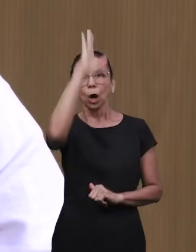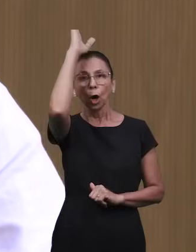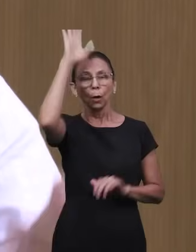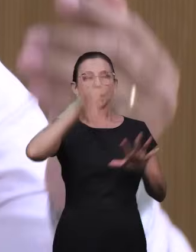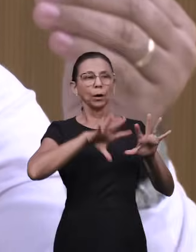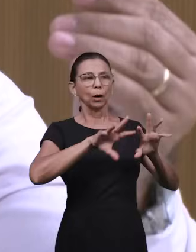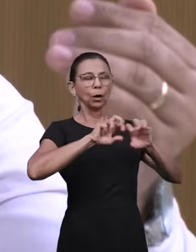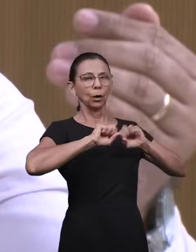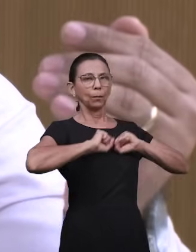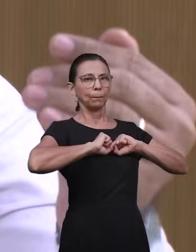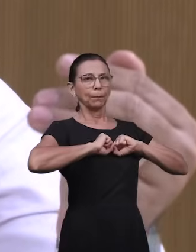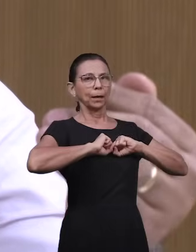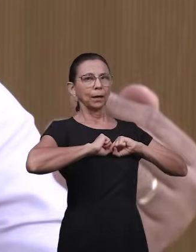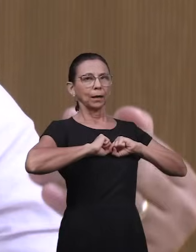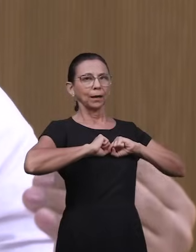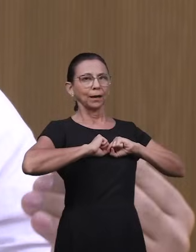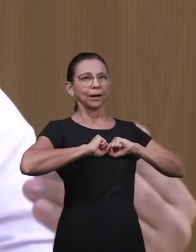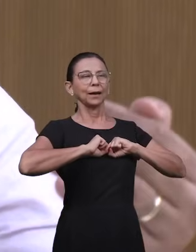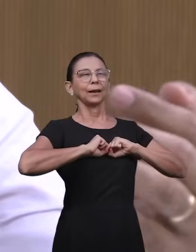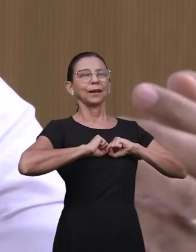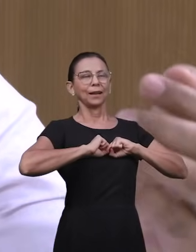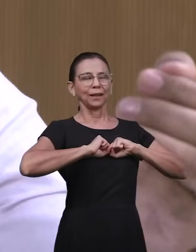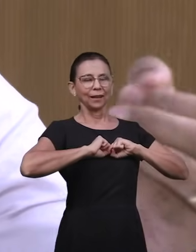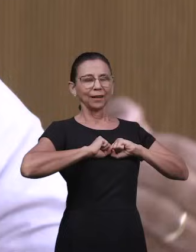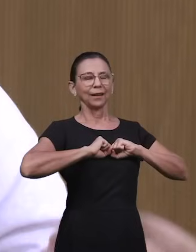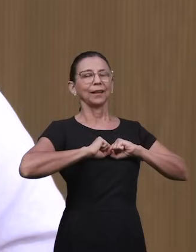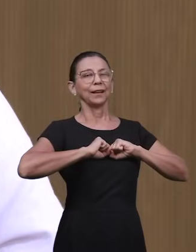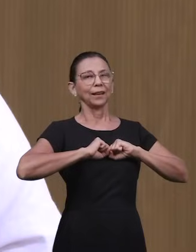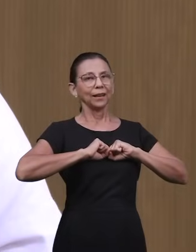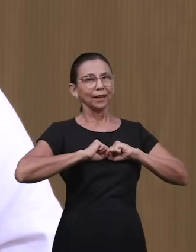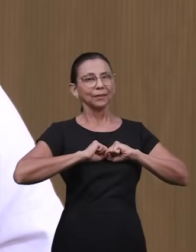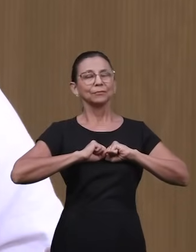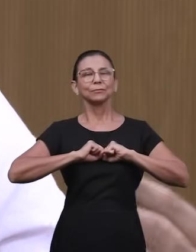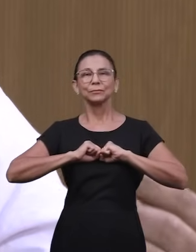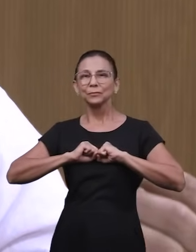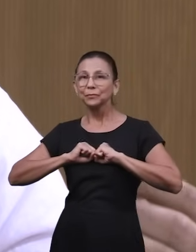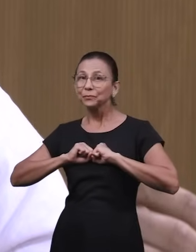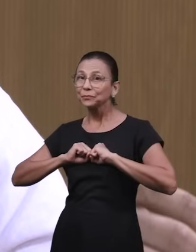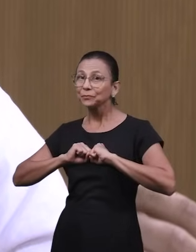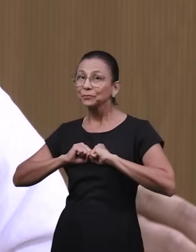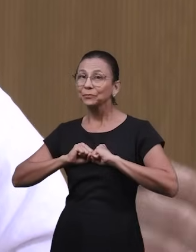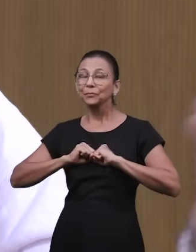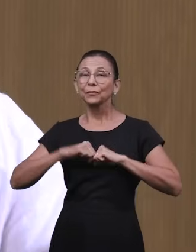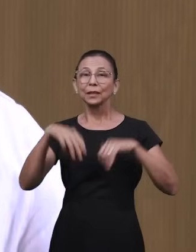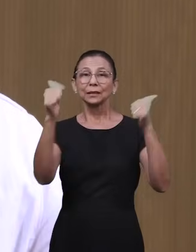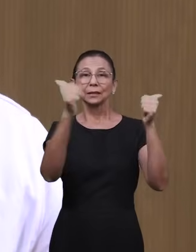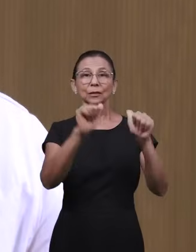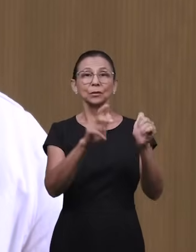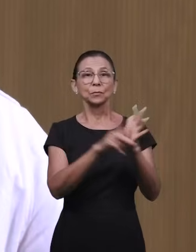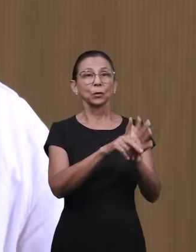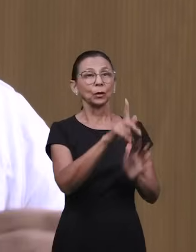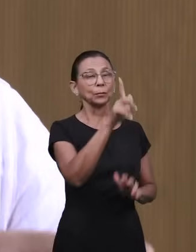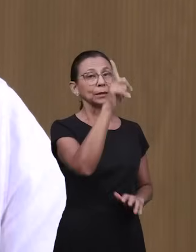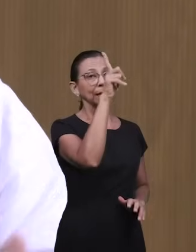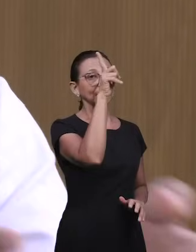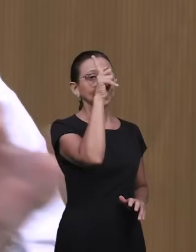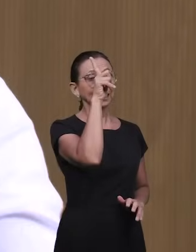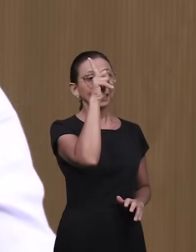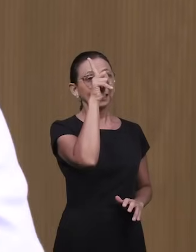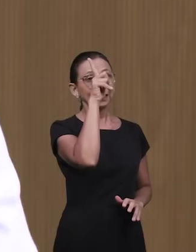Romano. As mesmas atribuições cridas para os deuses gregos